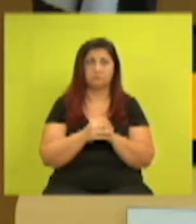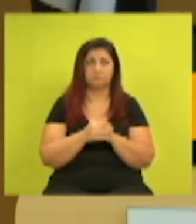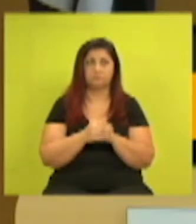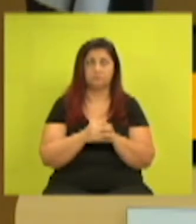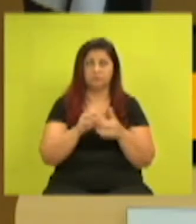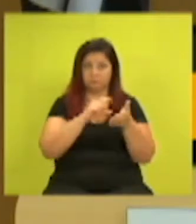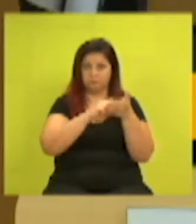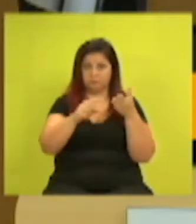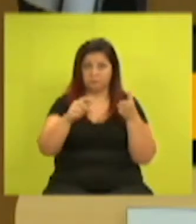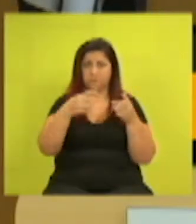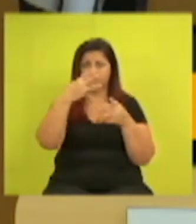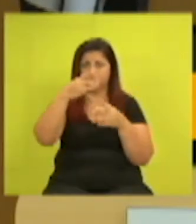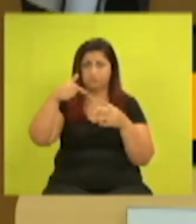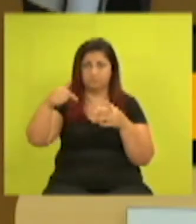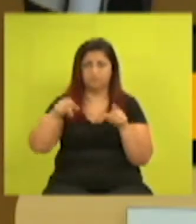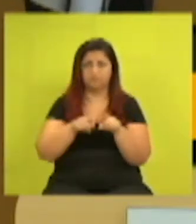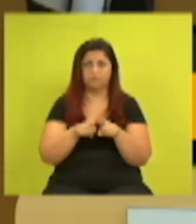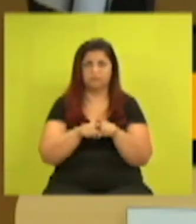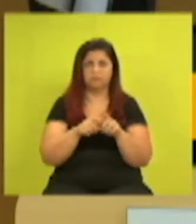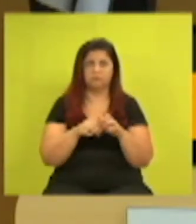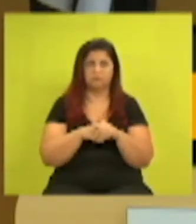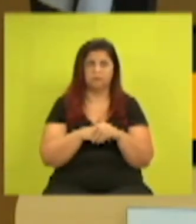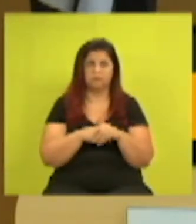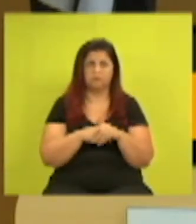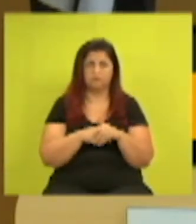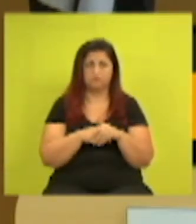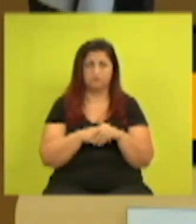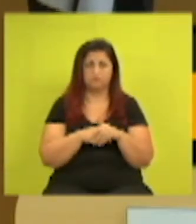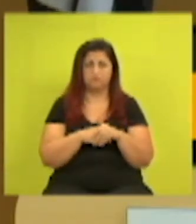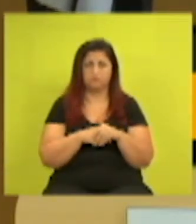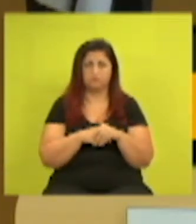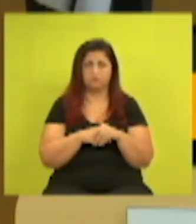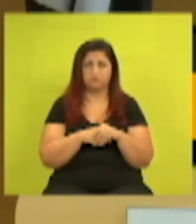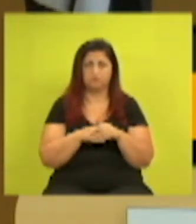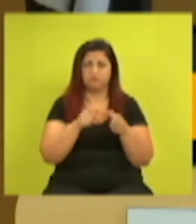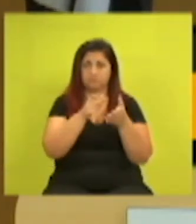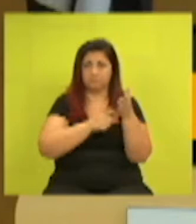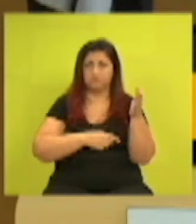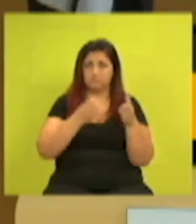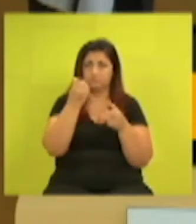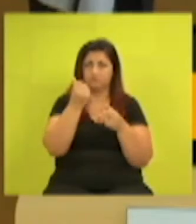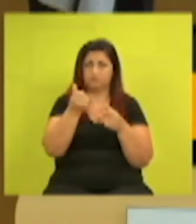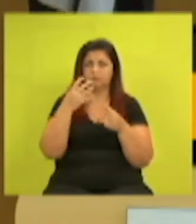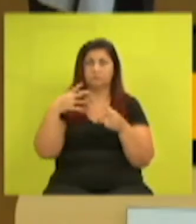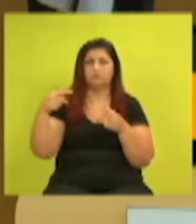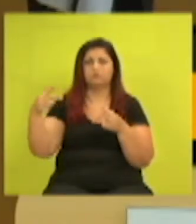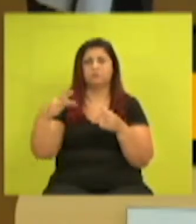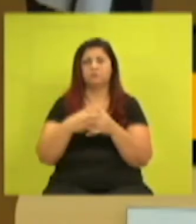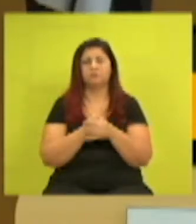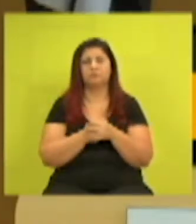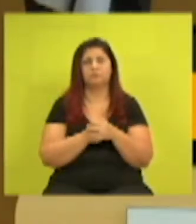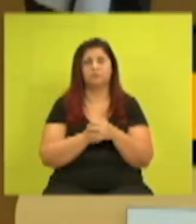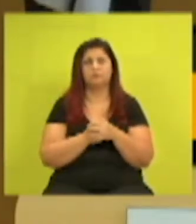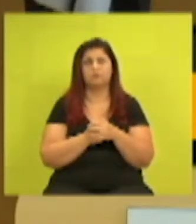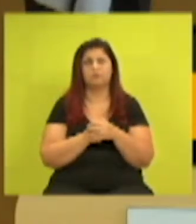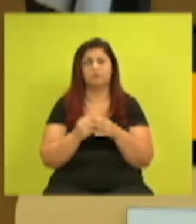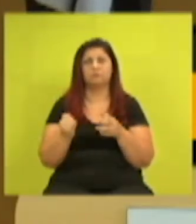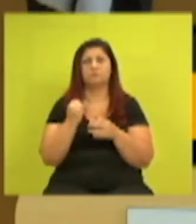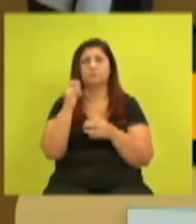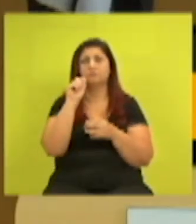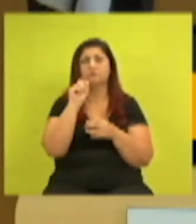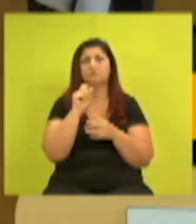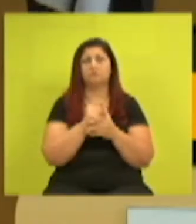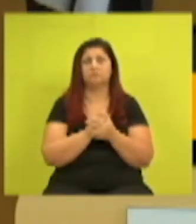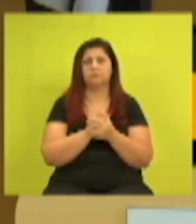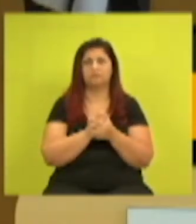artigo 37 da Resolução 642/de 2005. A importância desse projeto